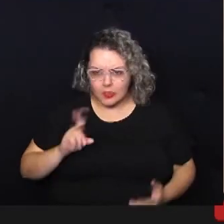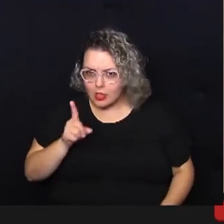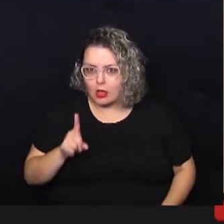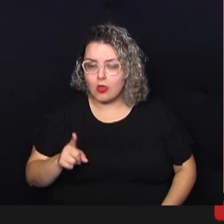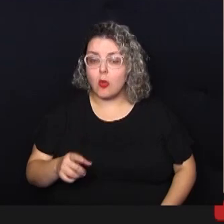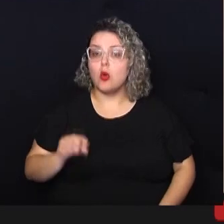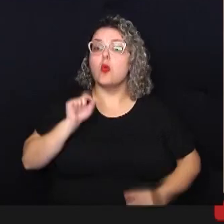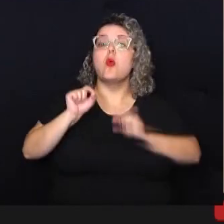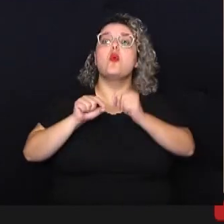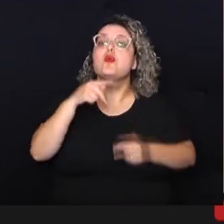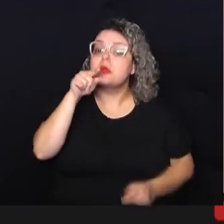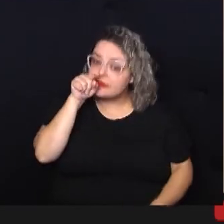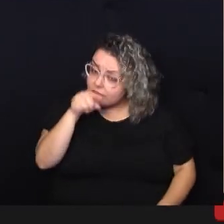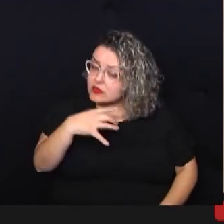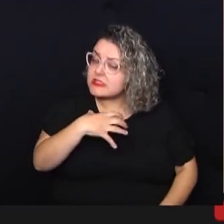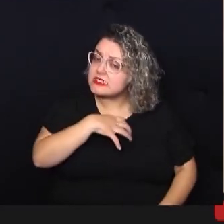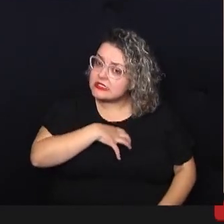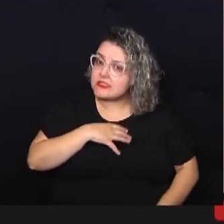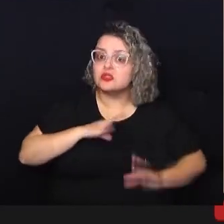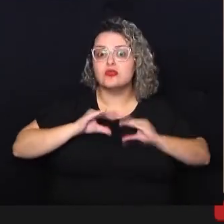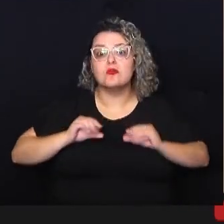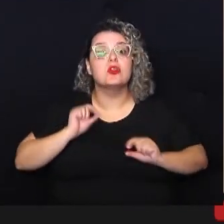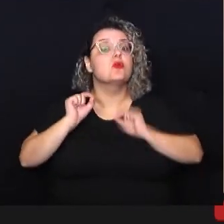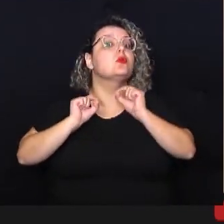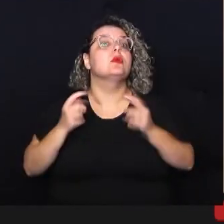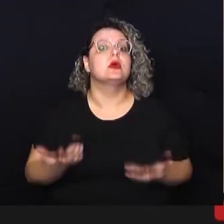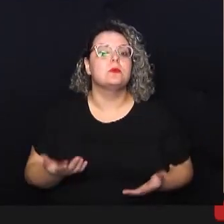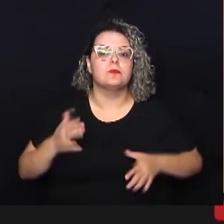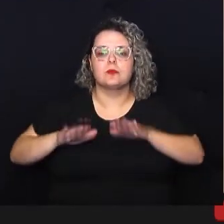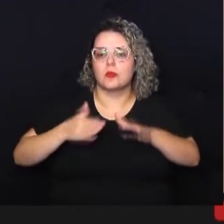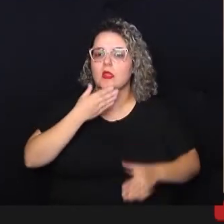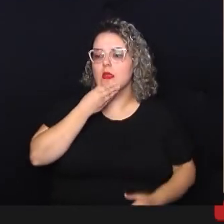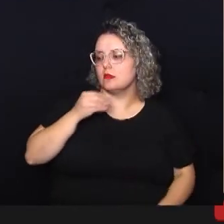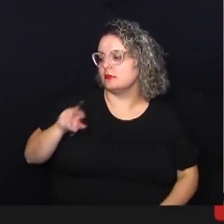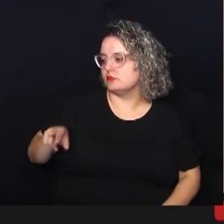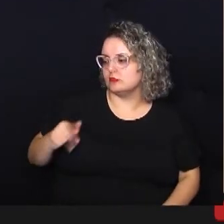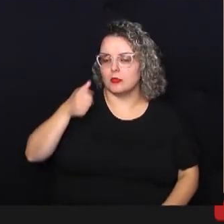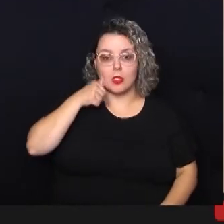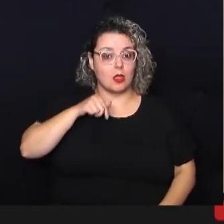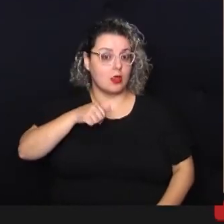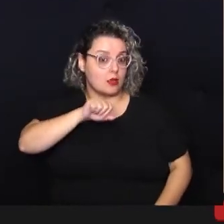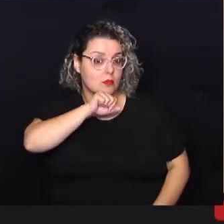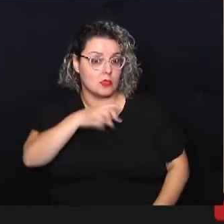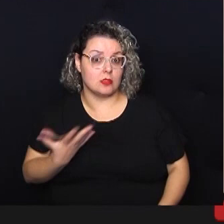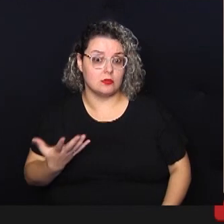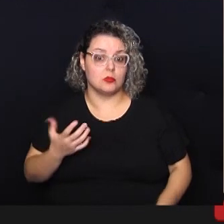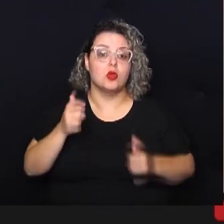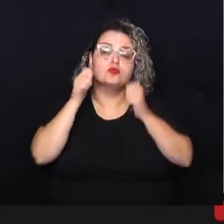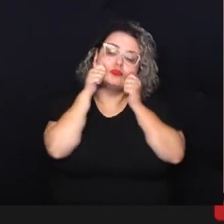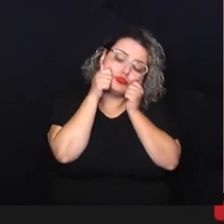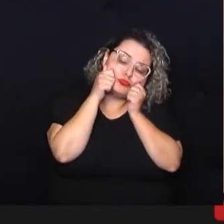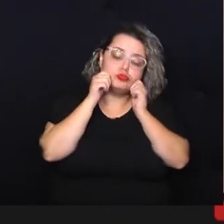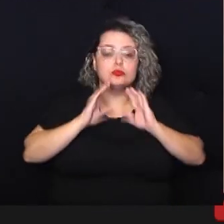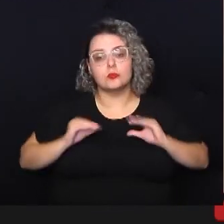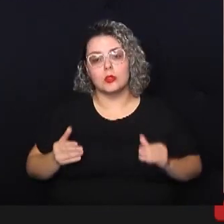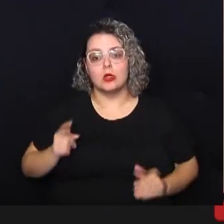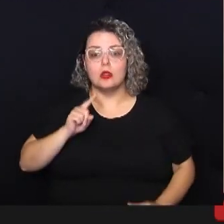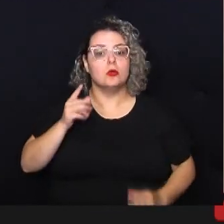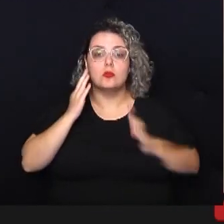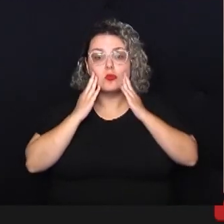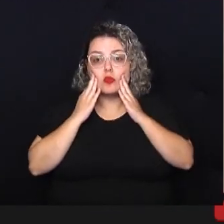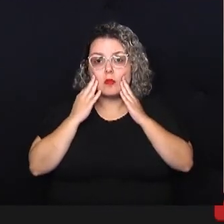se sente confortável e com quem, né? Talvez com o seu irmão, sua mãe, você se sinta confortável que pegue na sua bochecha. Não é uma parte